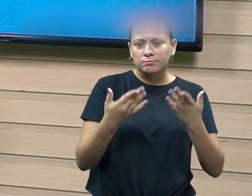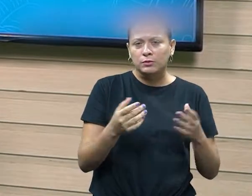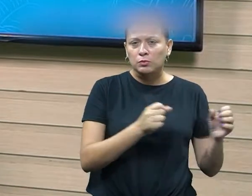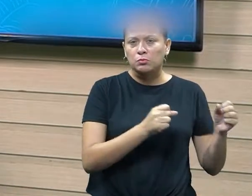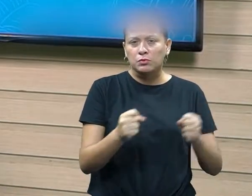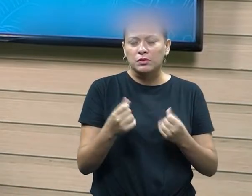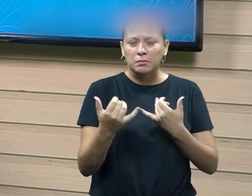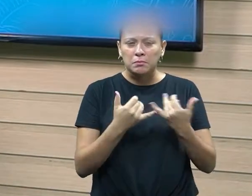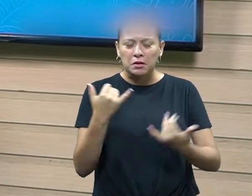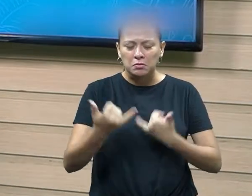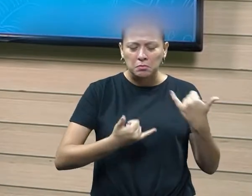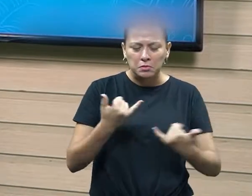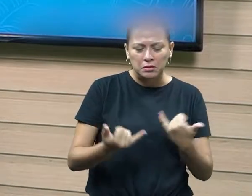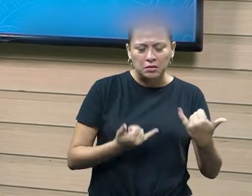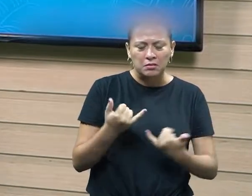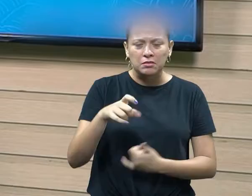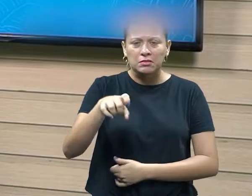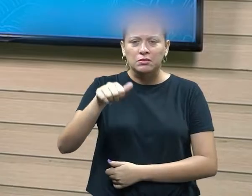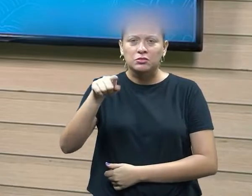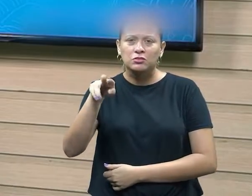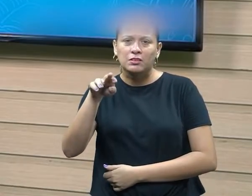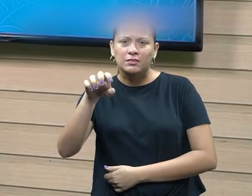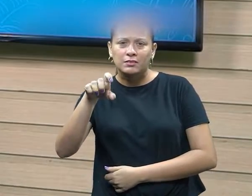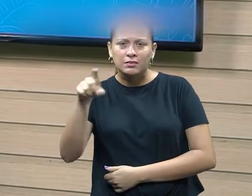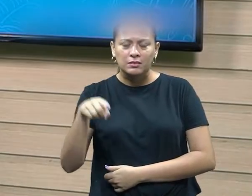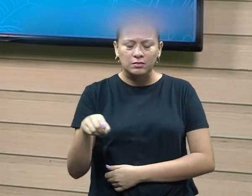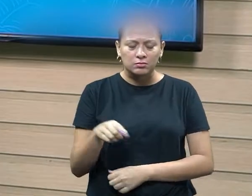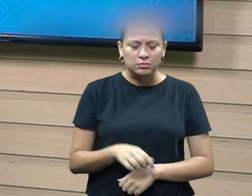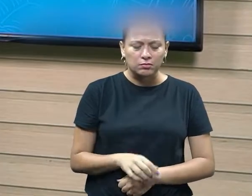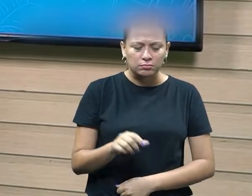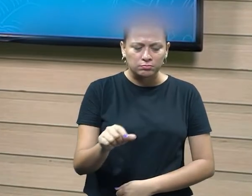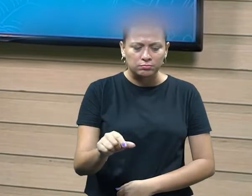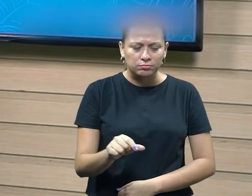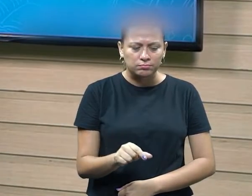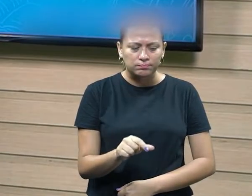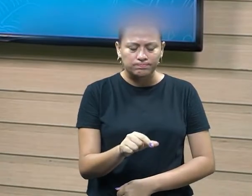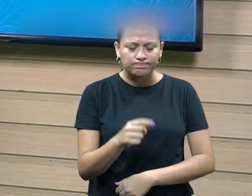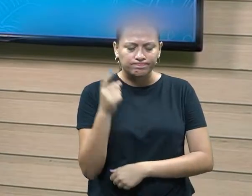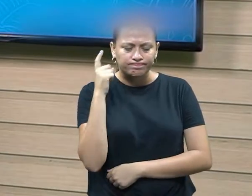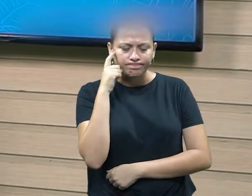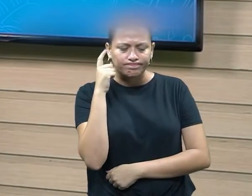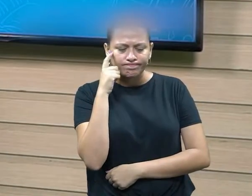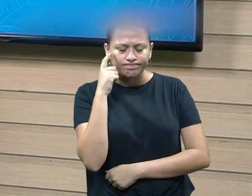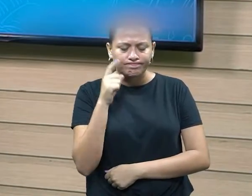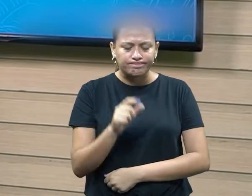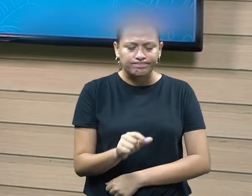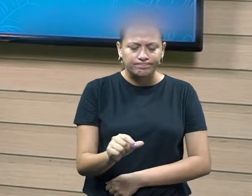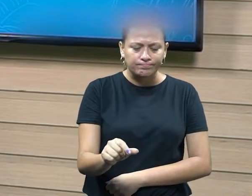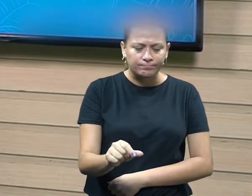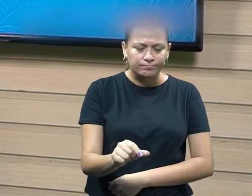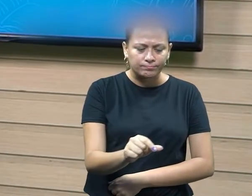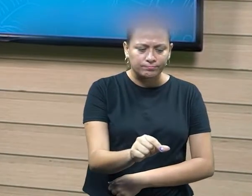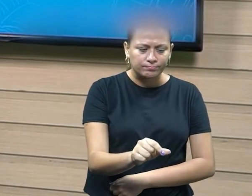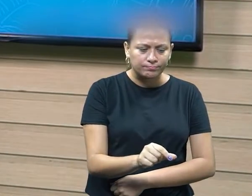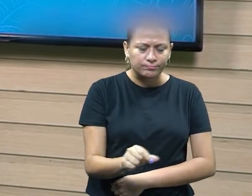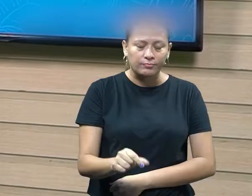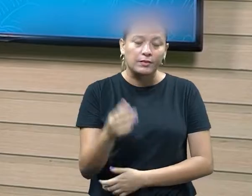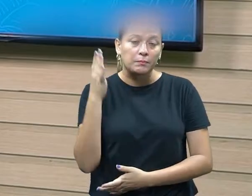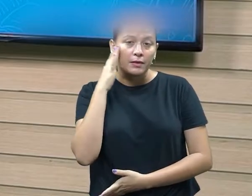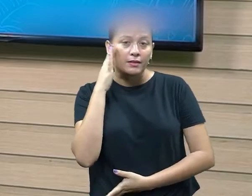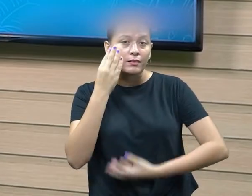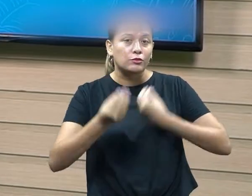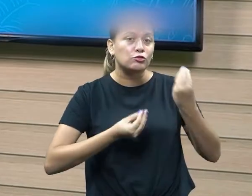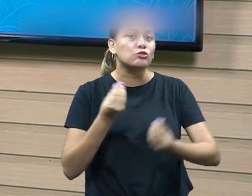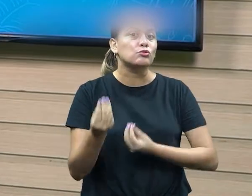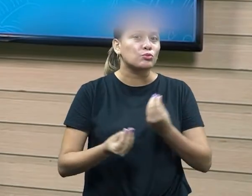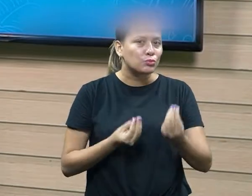né? É como se fosse um jogo de xadrez, que os movimentos eles são analisados cautelosamente, né? Justamente, né, para que os